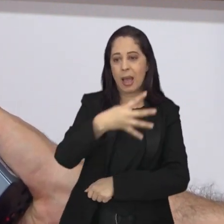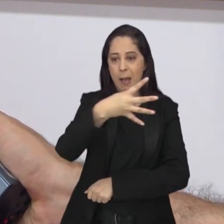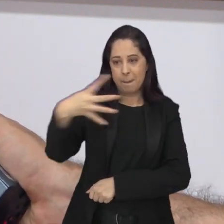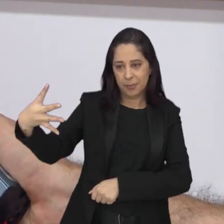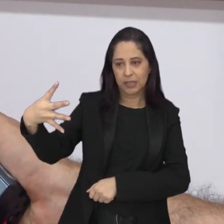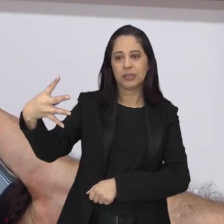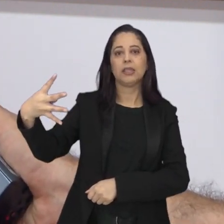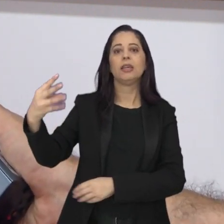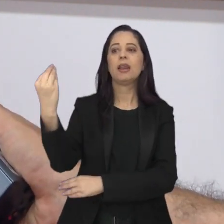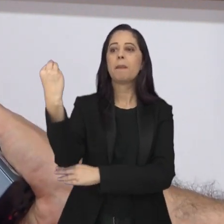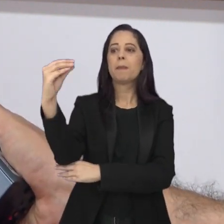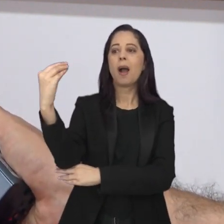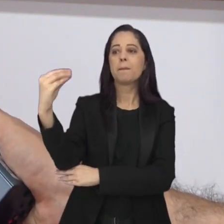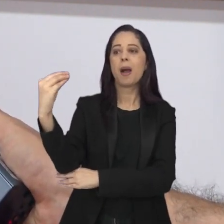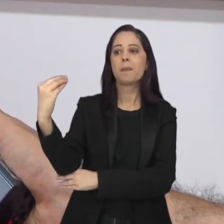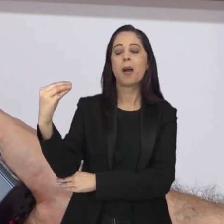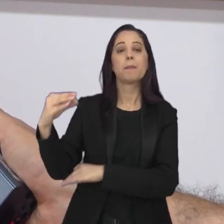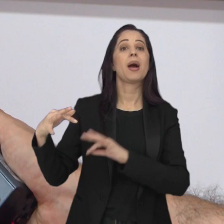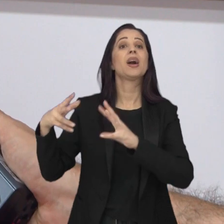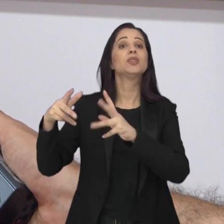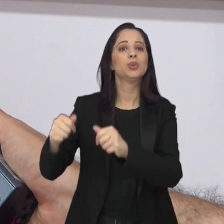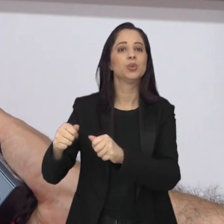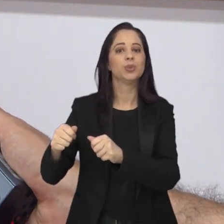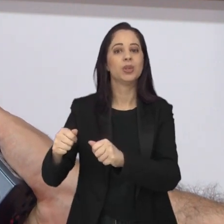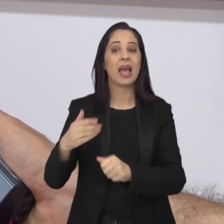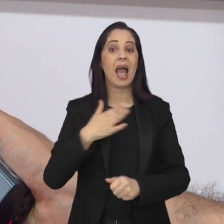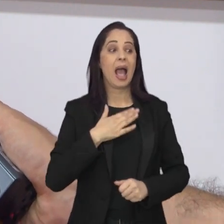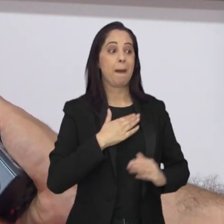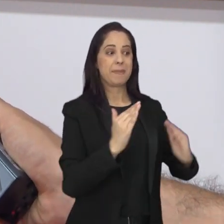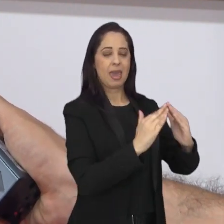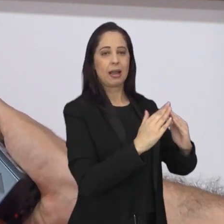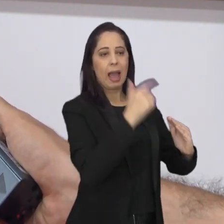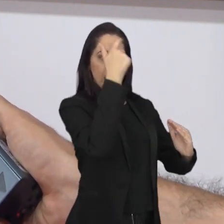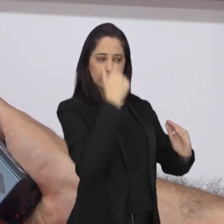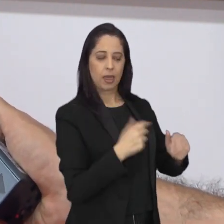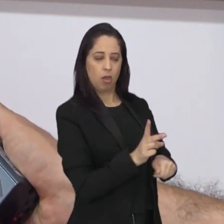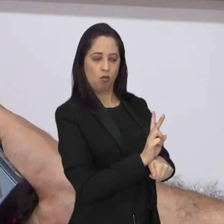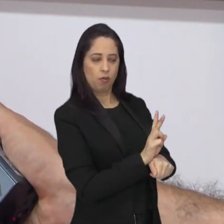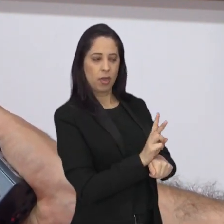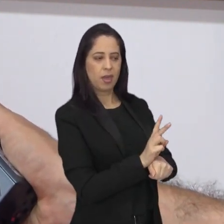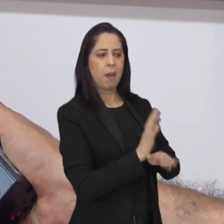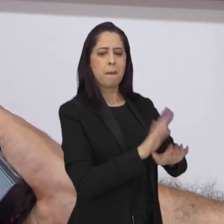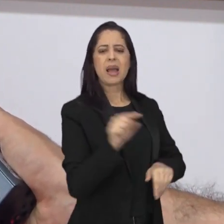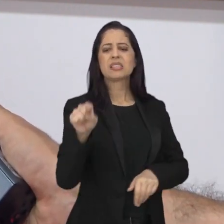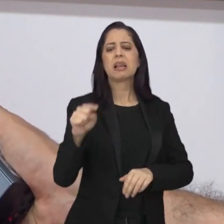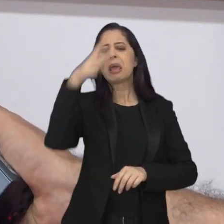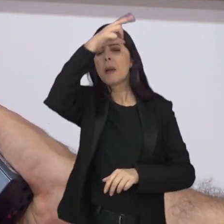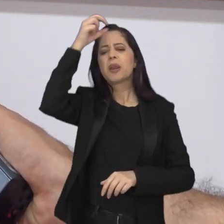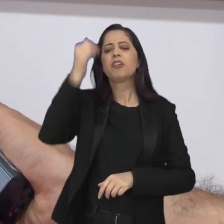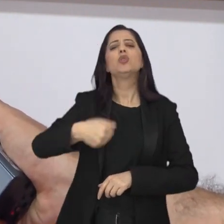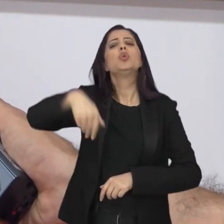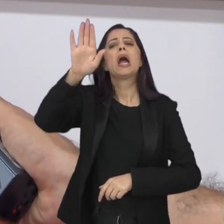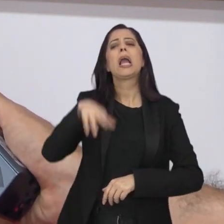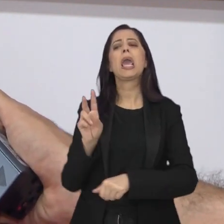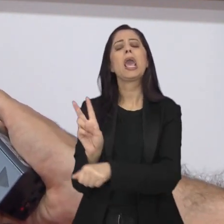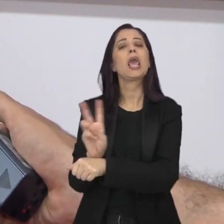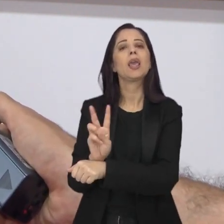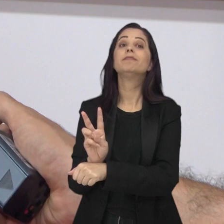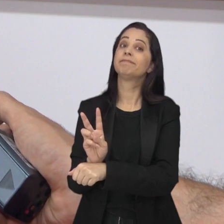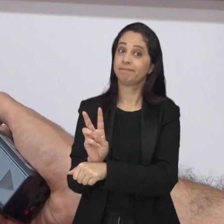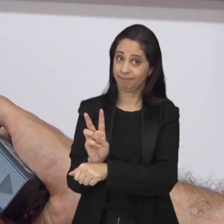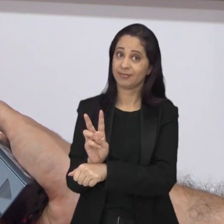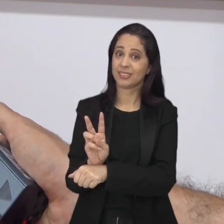gastos dele, só que assim, né? Em casa a gente acompanha. E o município, né? Quem que acompanha? Então é interessante sim a